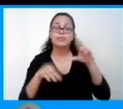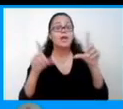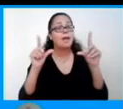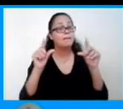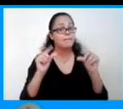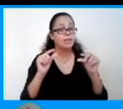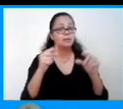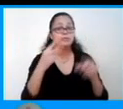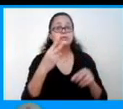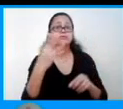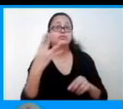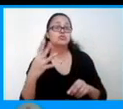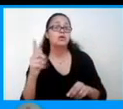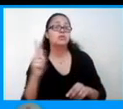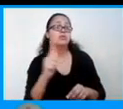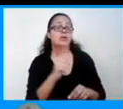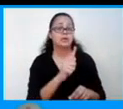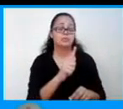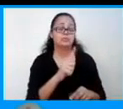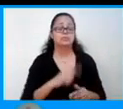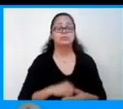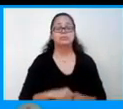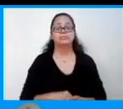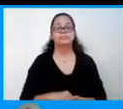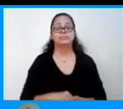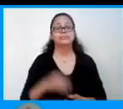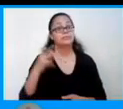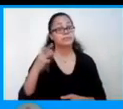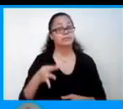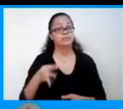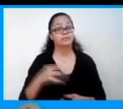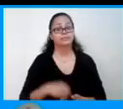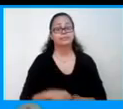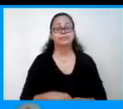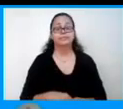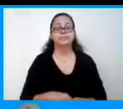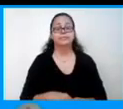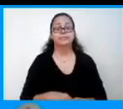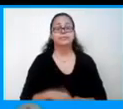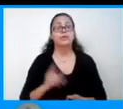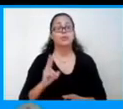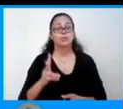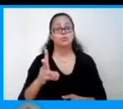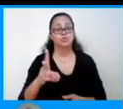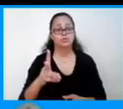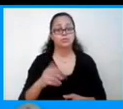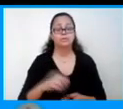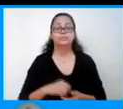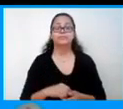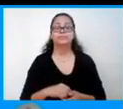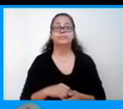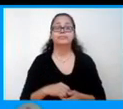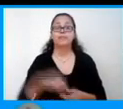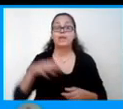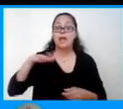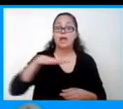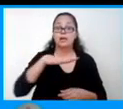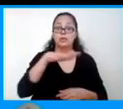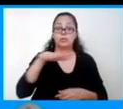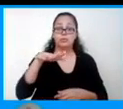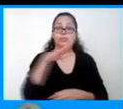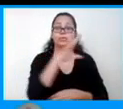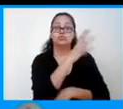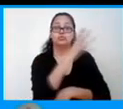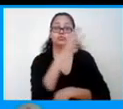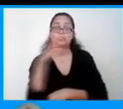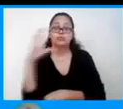menos que 24 graus, 23, 24 graus, certo? Continuando. Vamos falar então aí da cobertura vegetal, já que a